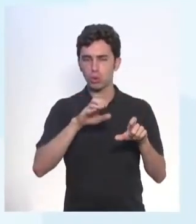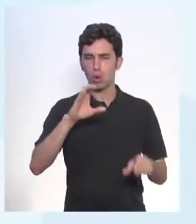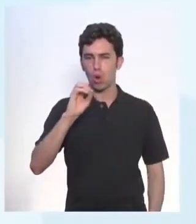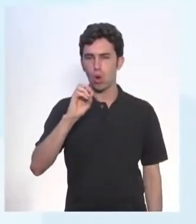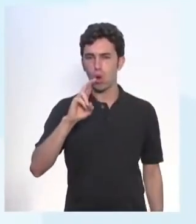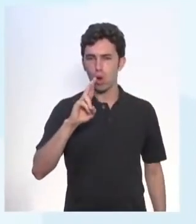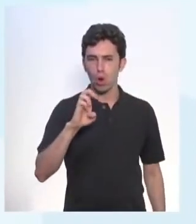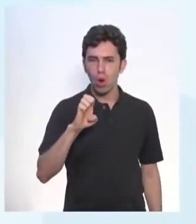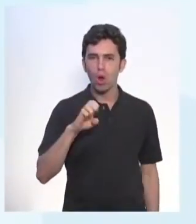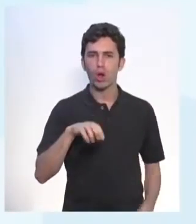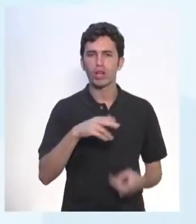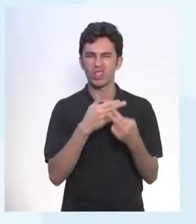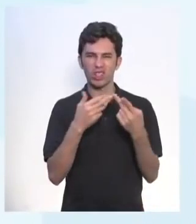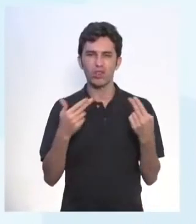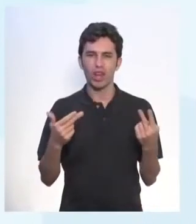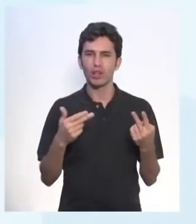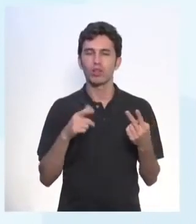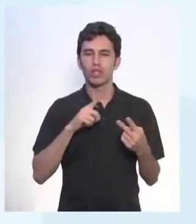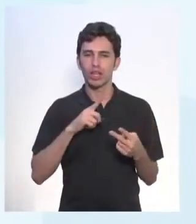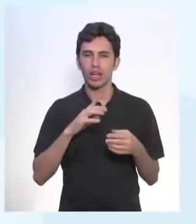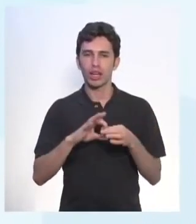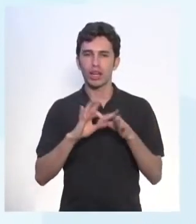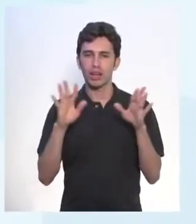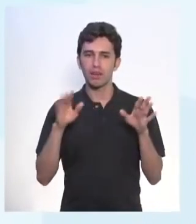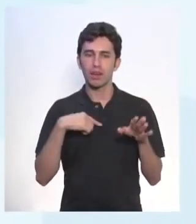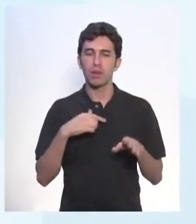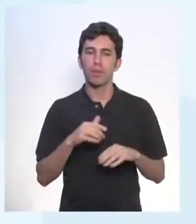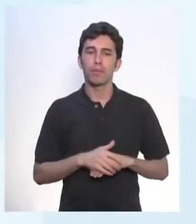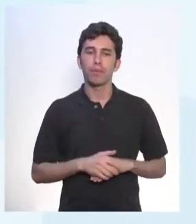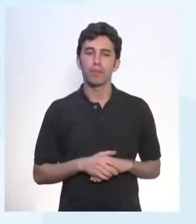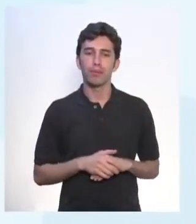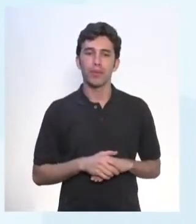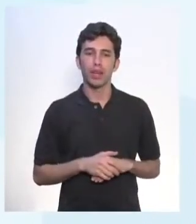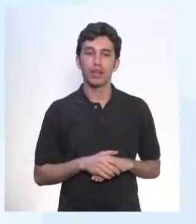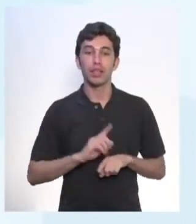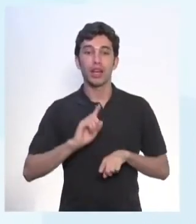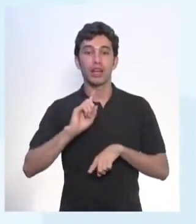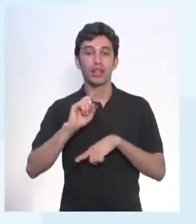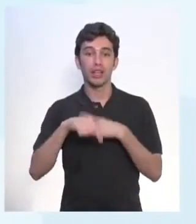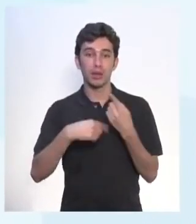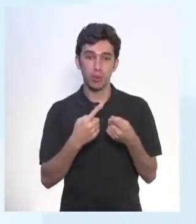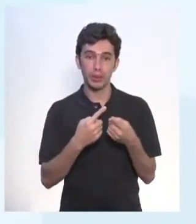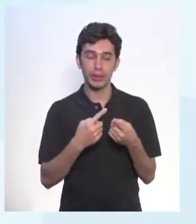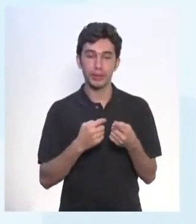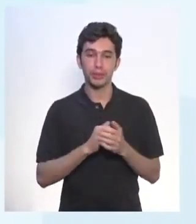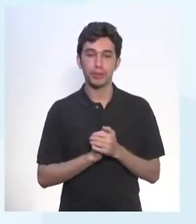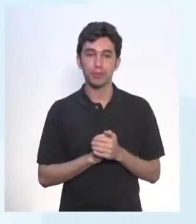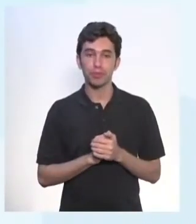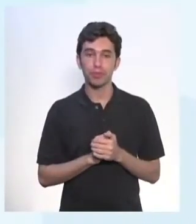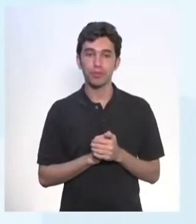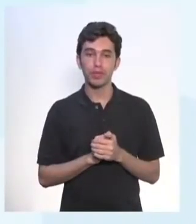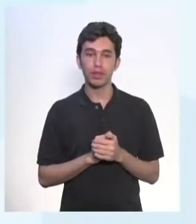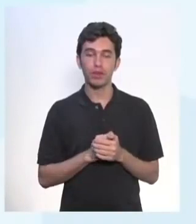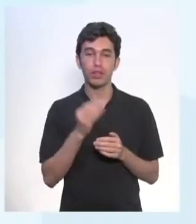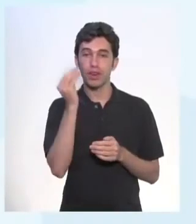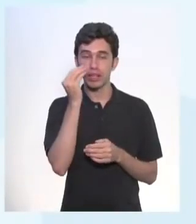em Sketchbook, etc. Tá? E, a partir, né, dessa primeira pesquisa, você vai tentar reproduzir, né, fazer